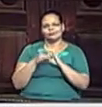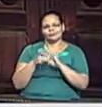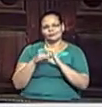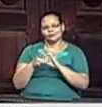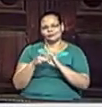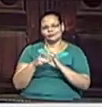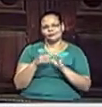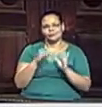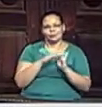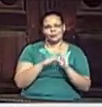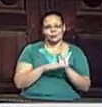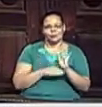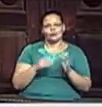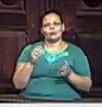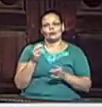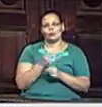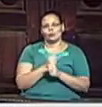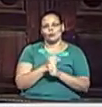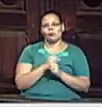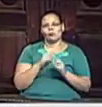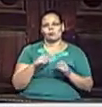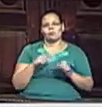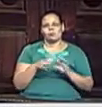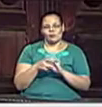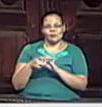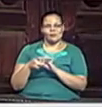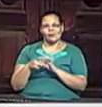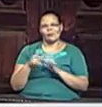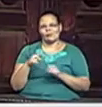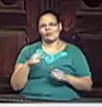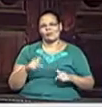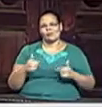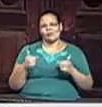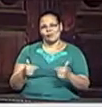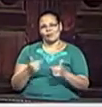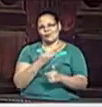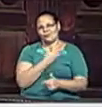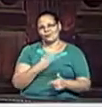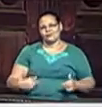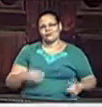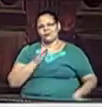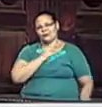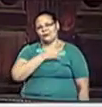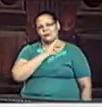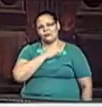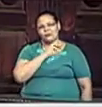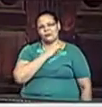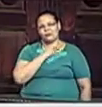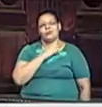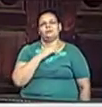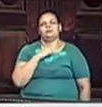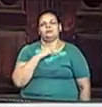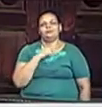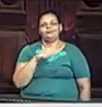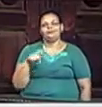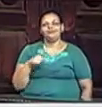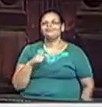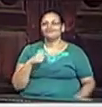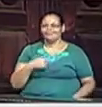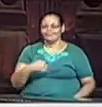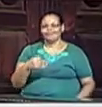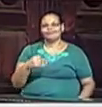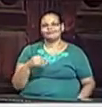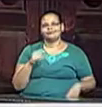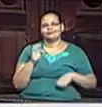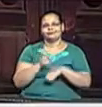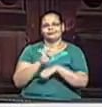seu conjunto, essas ações governamentais, fiscais, desastrosas, é que